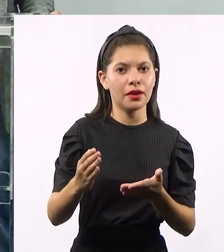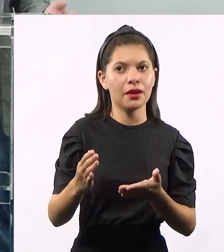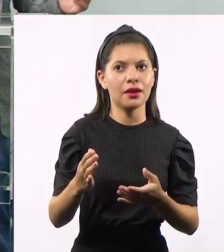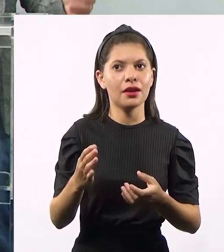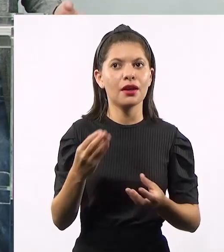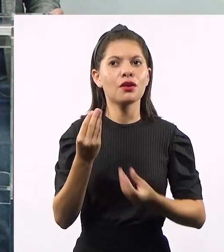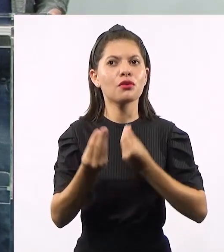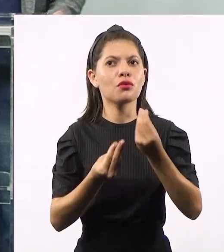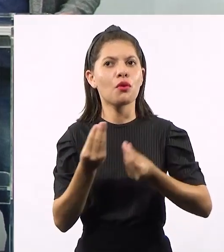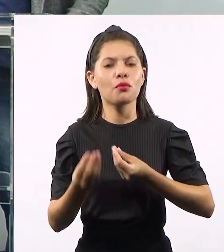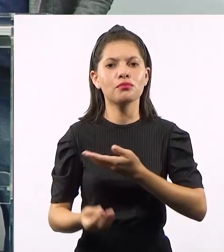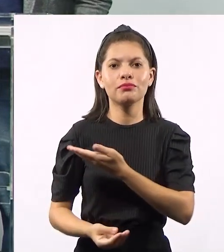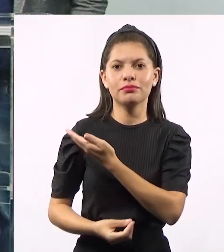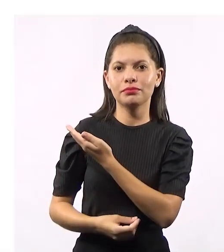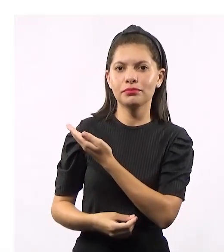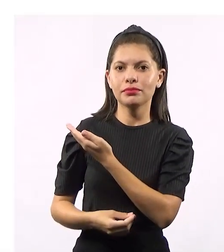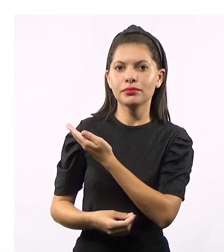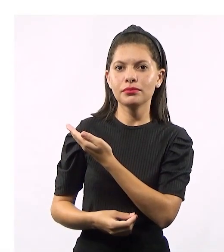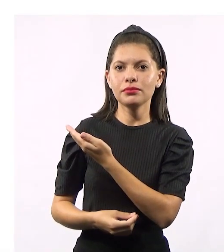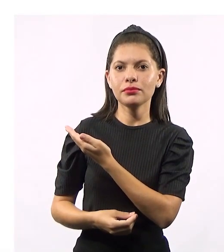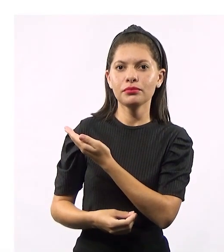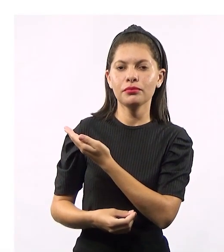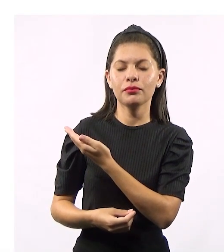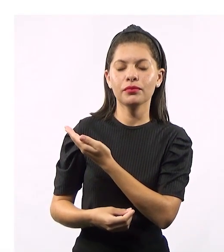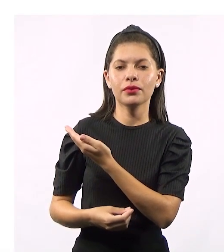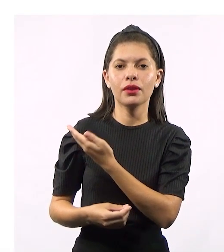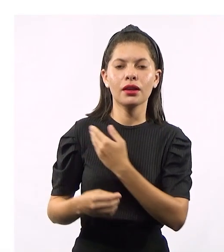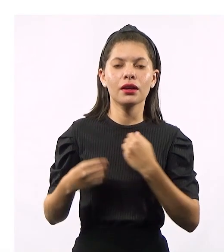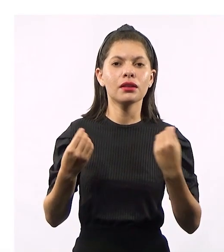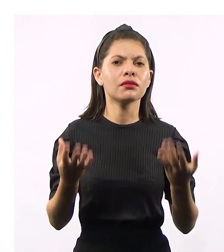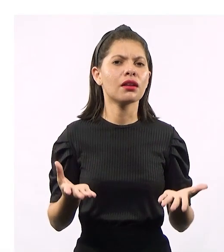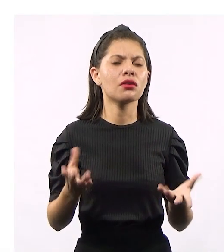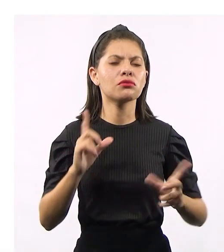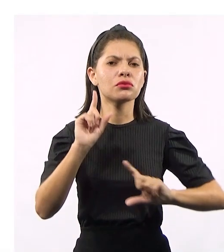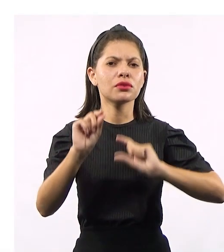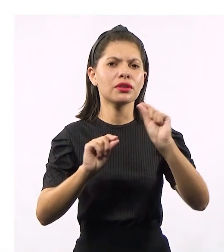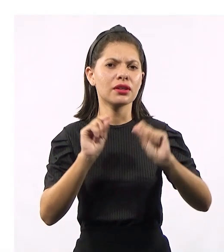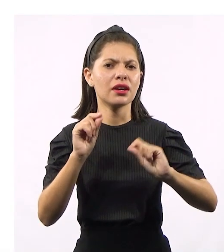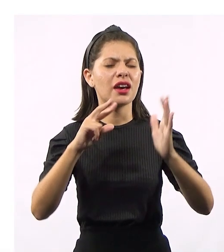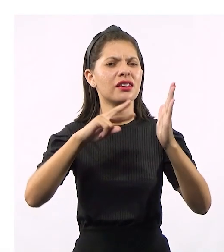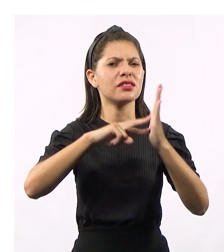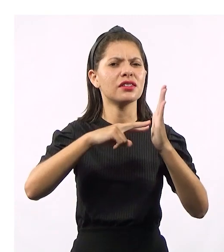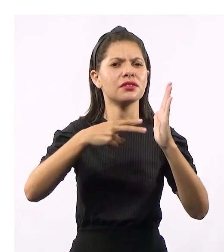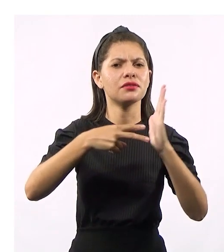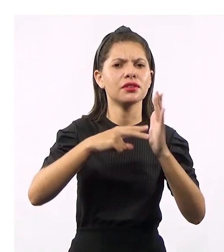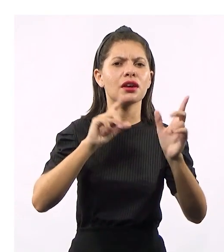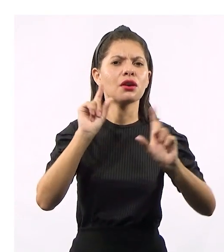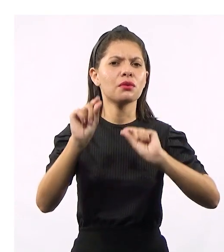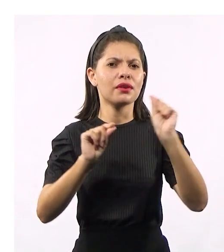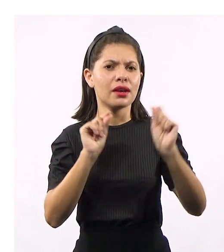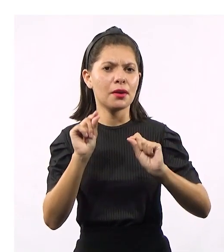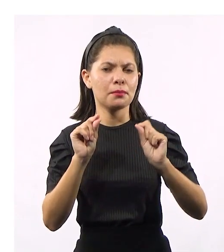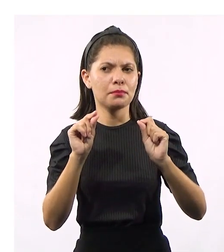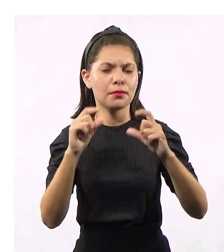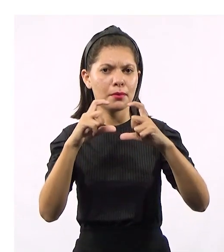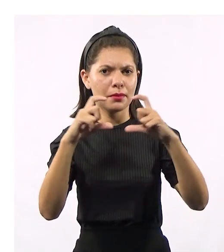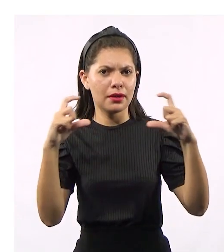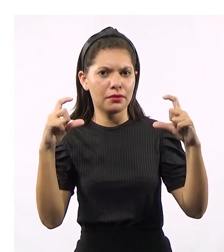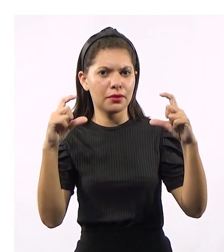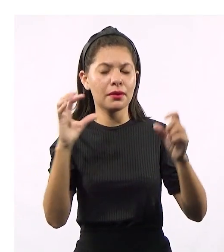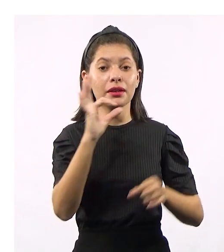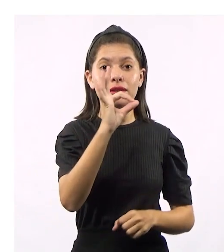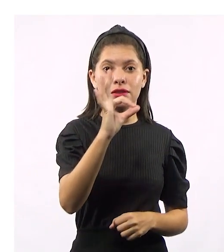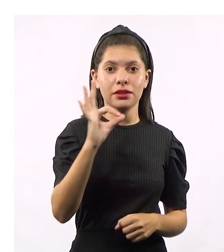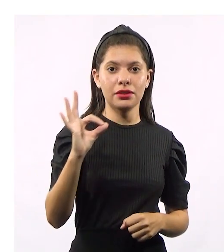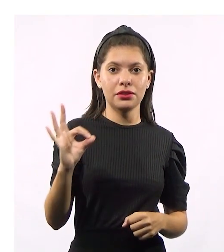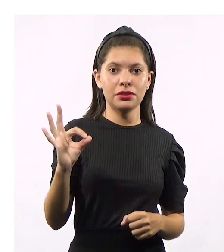esses questionários. Para a projeção, então, o que é um questionário? Qual a definição para o termo questionário? Em estatística,